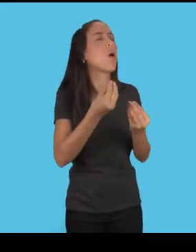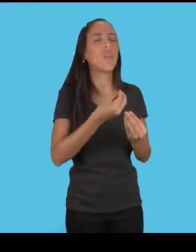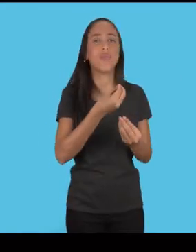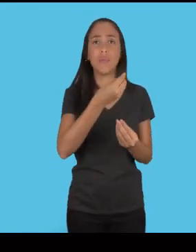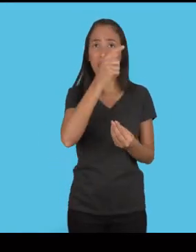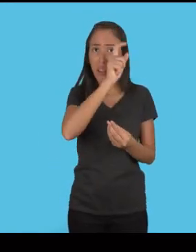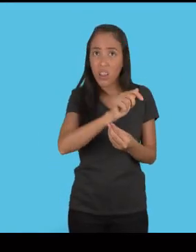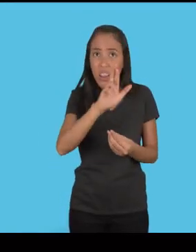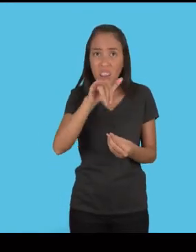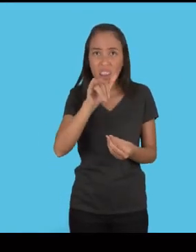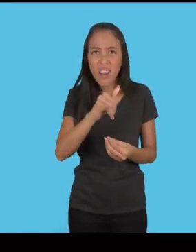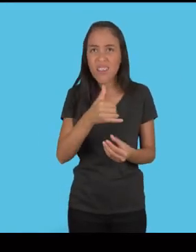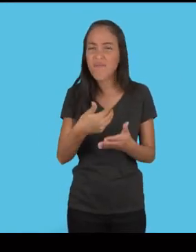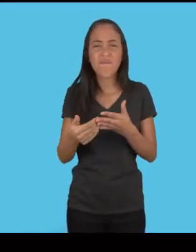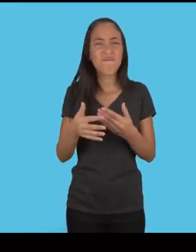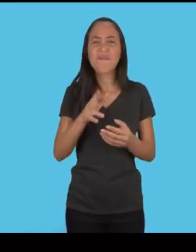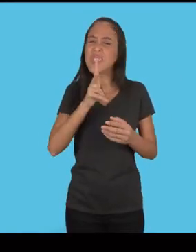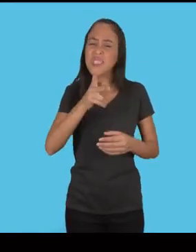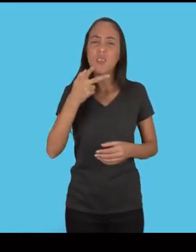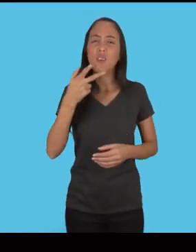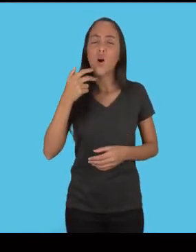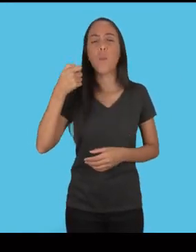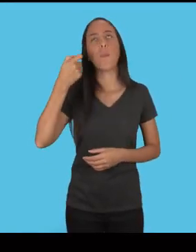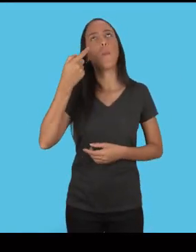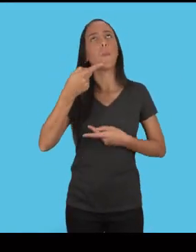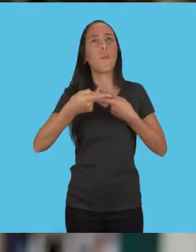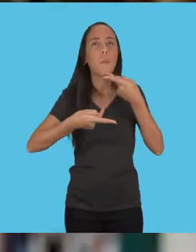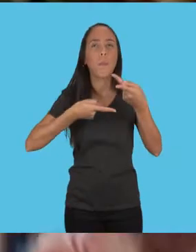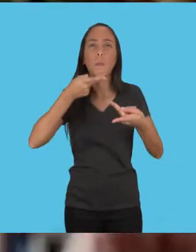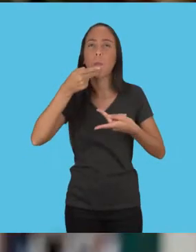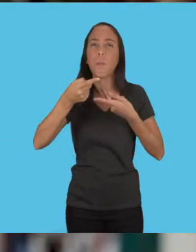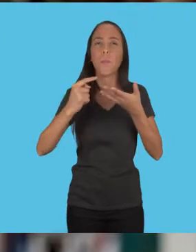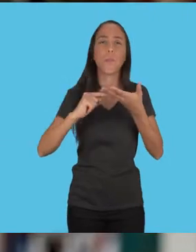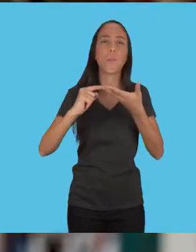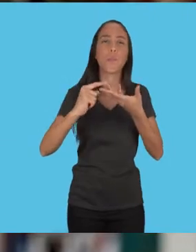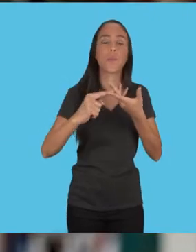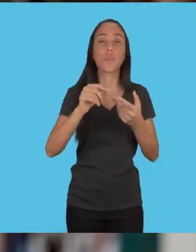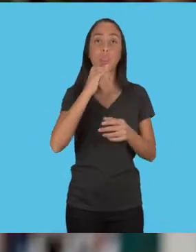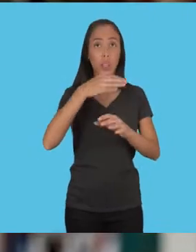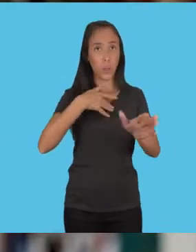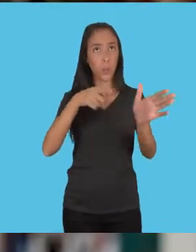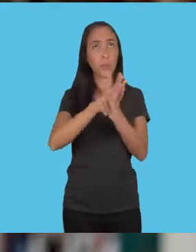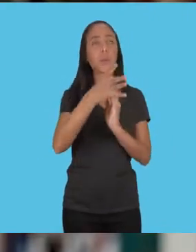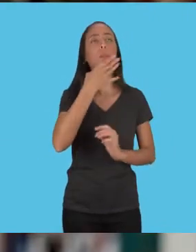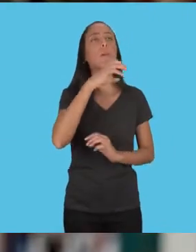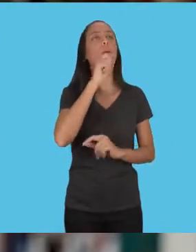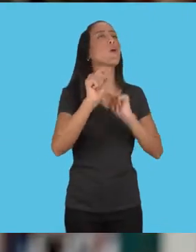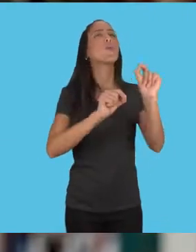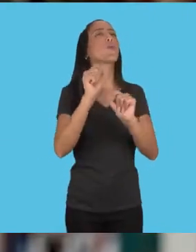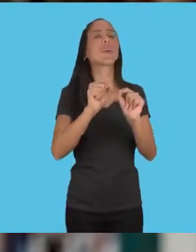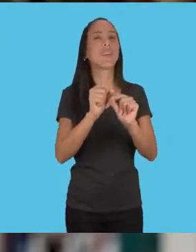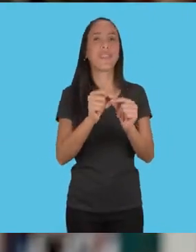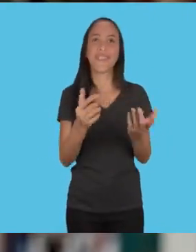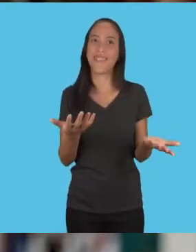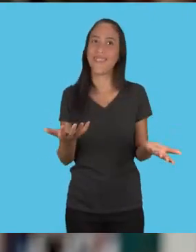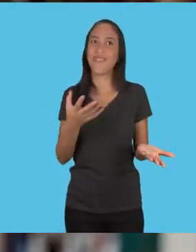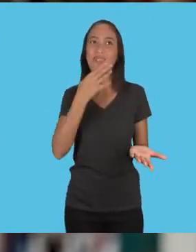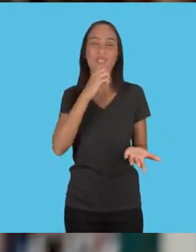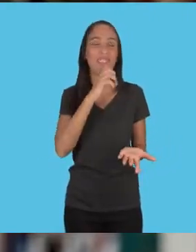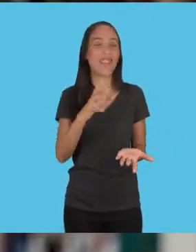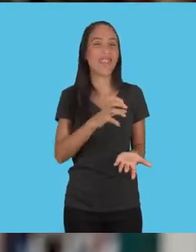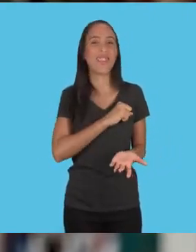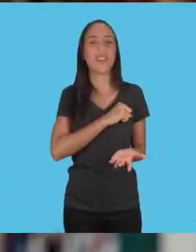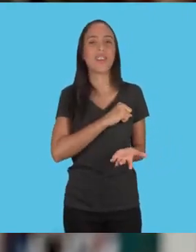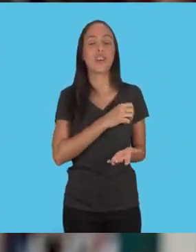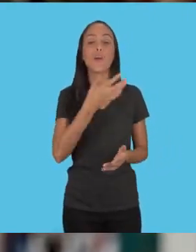longo tempo te explicando como é que era, como é que evoluía. Pai, que é isso aqui? Isso era a pergunta fatal para o meu pai.